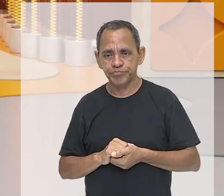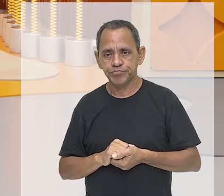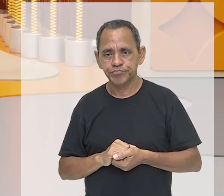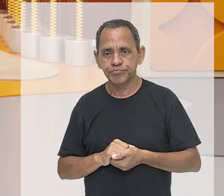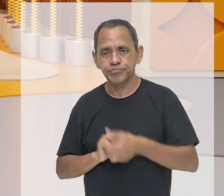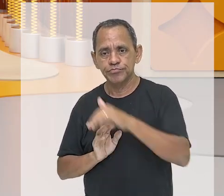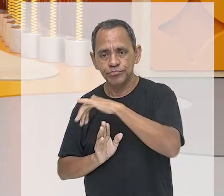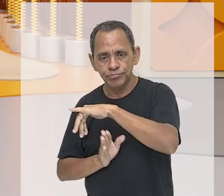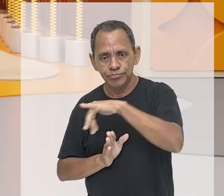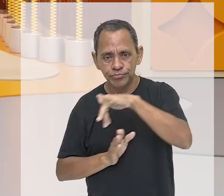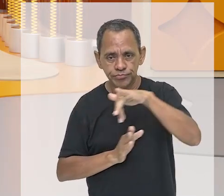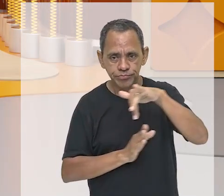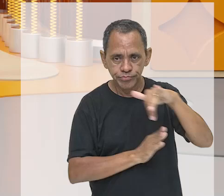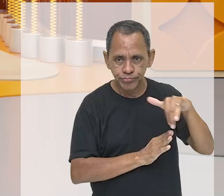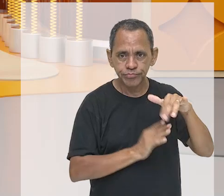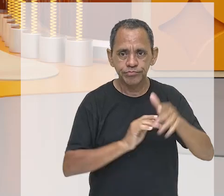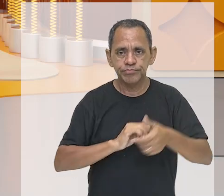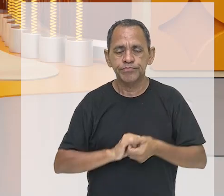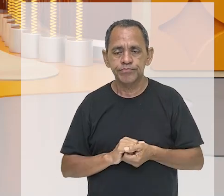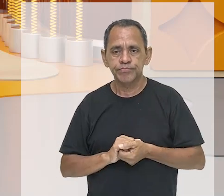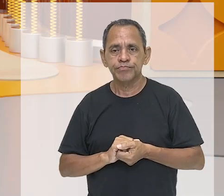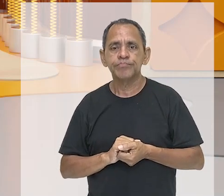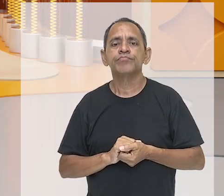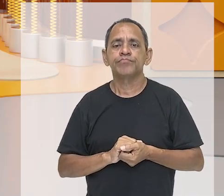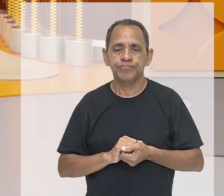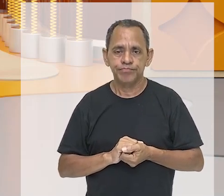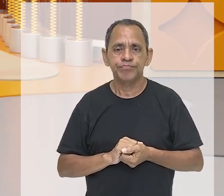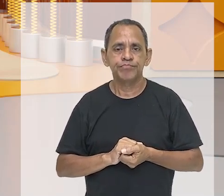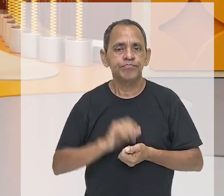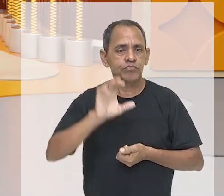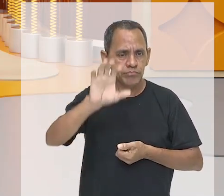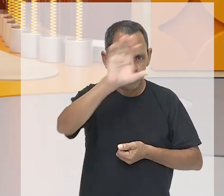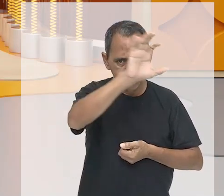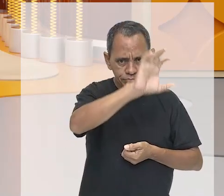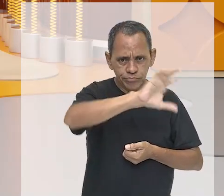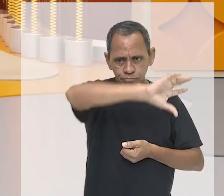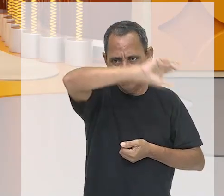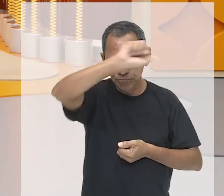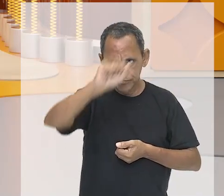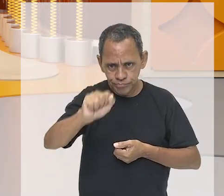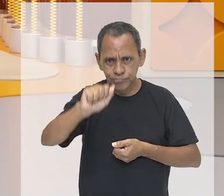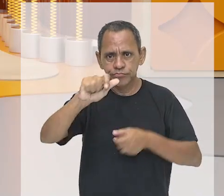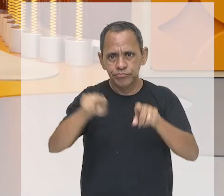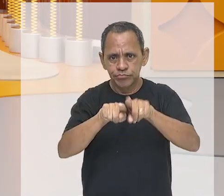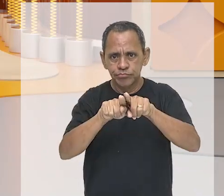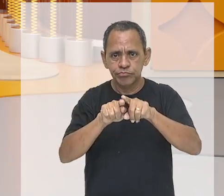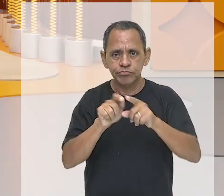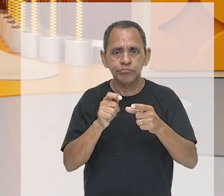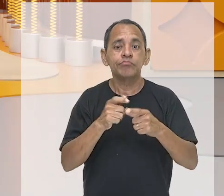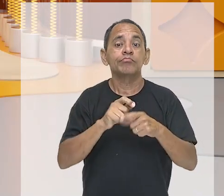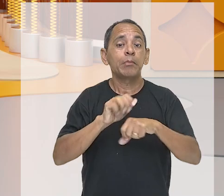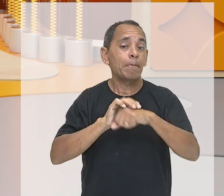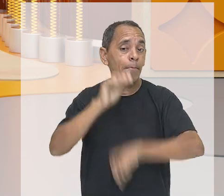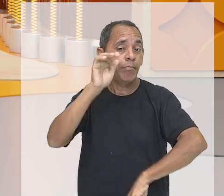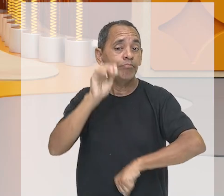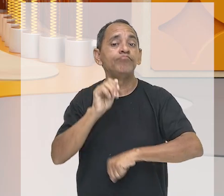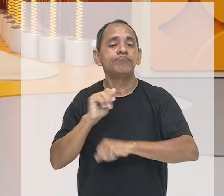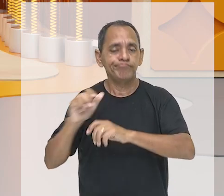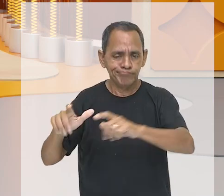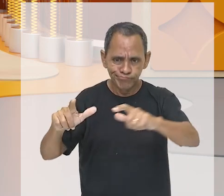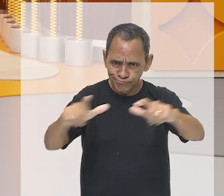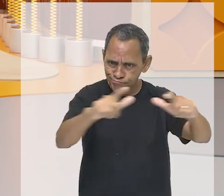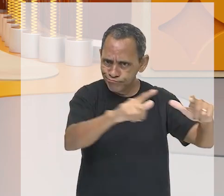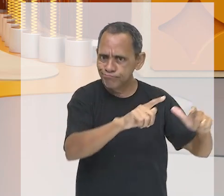né, localizando, né, o continente asiático, onde é o maior continente em extensão